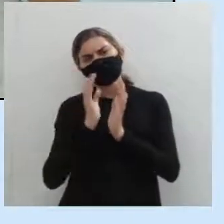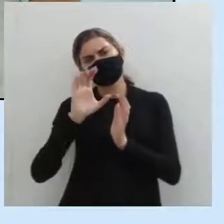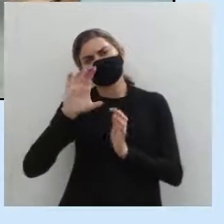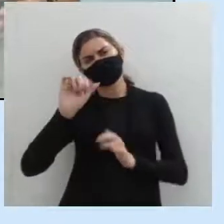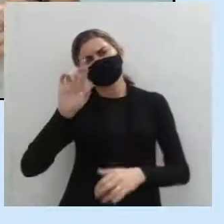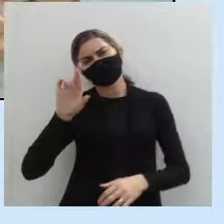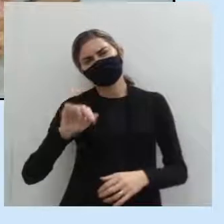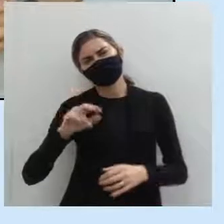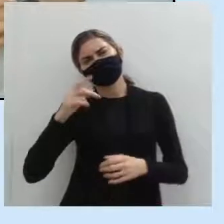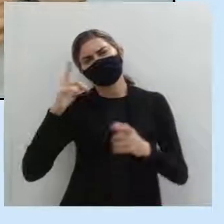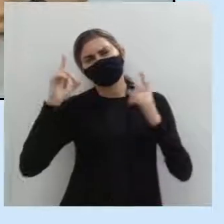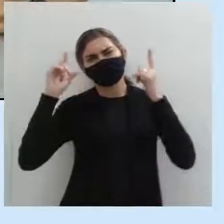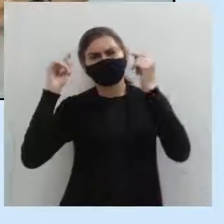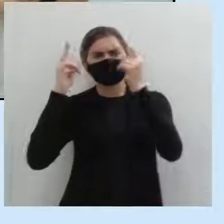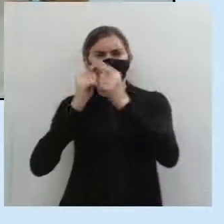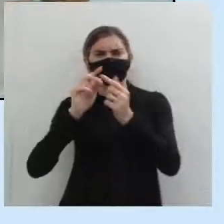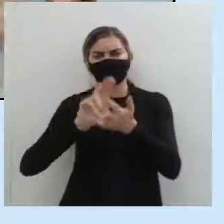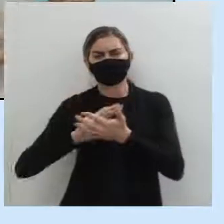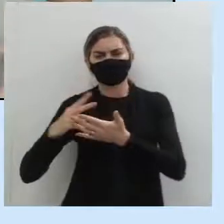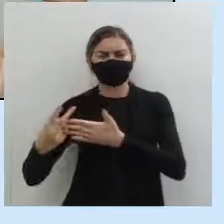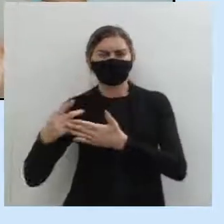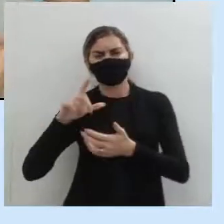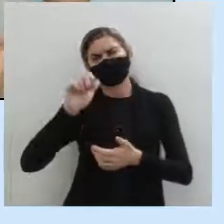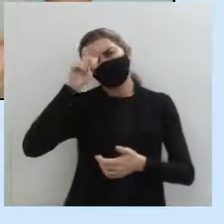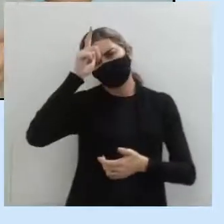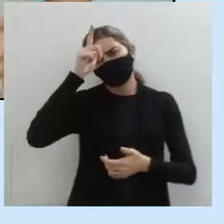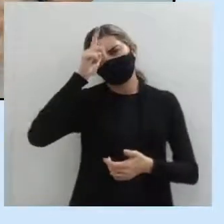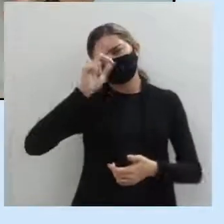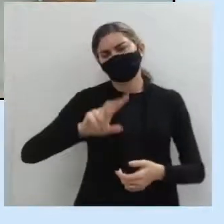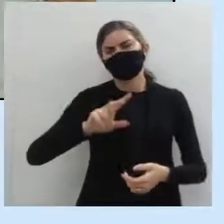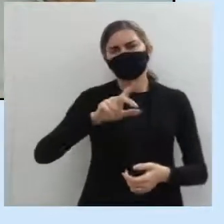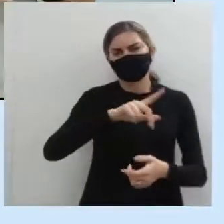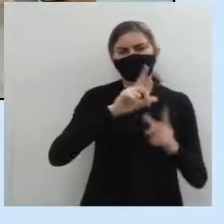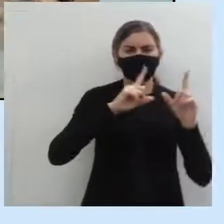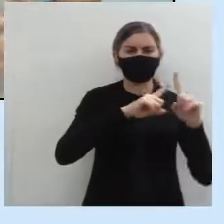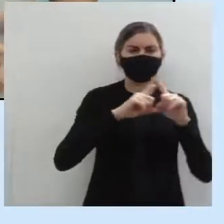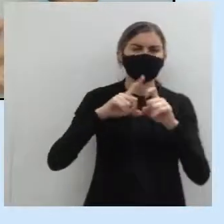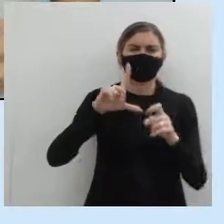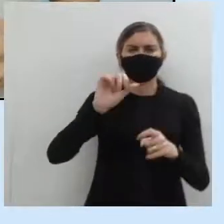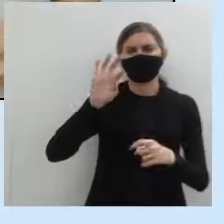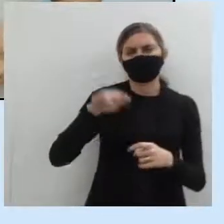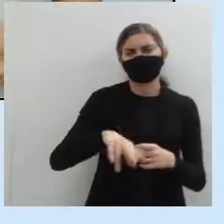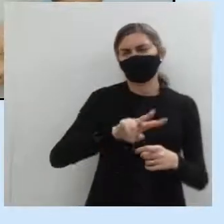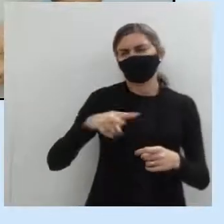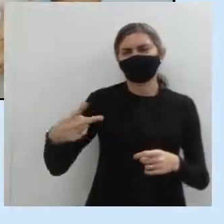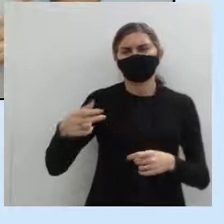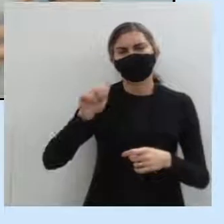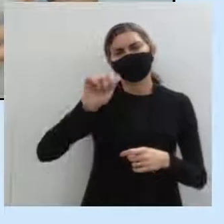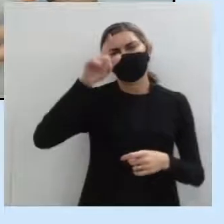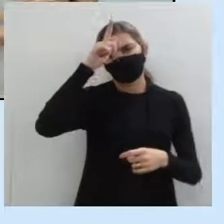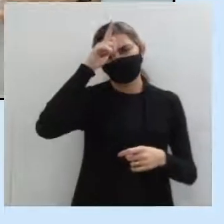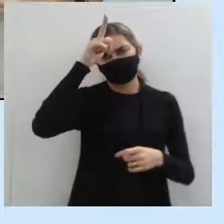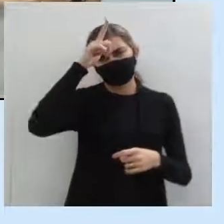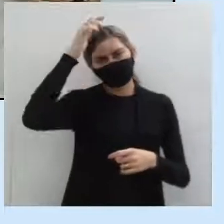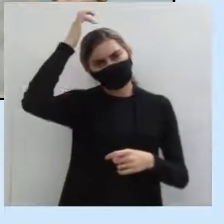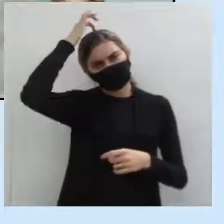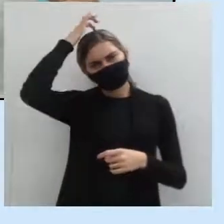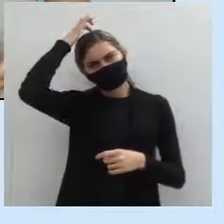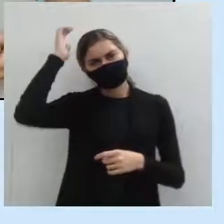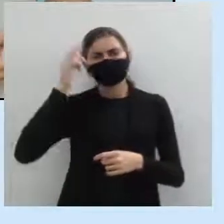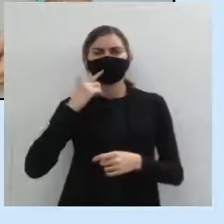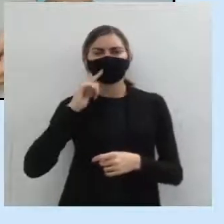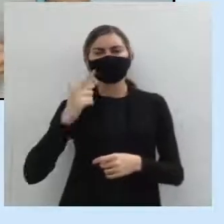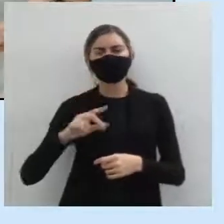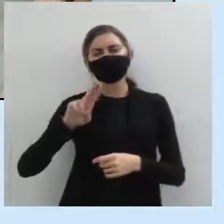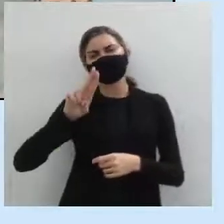assim como o grego. Ele vai traduzir do do latim para o alemão, considerado uma língua vulgar,